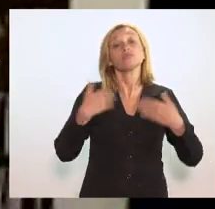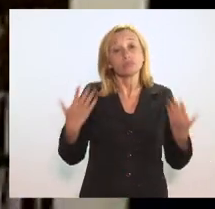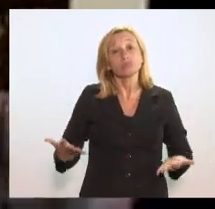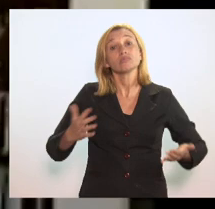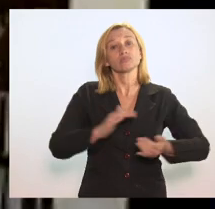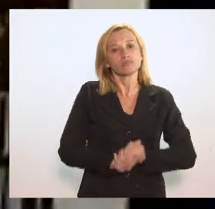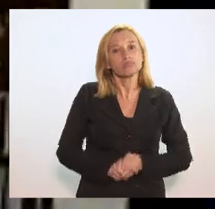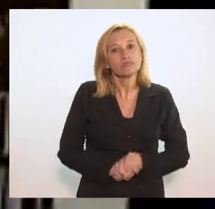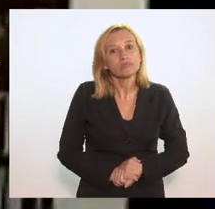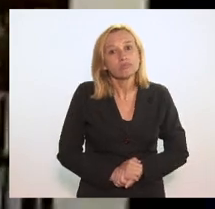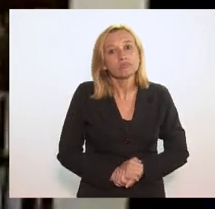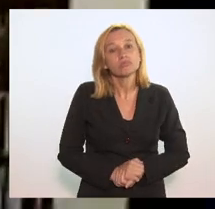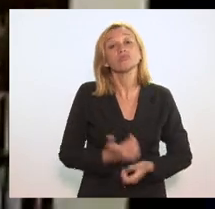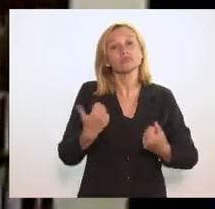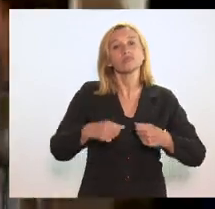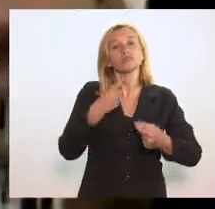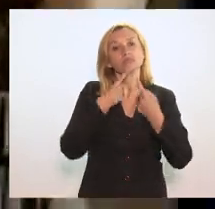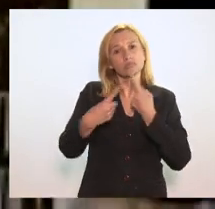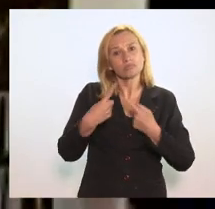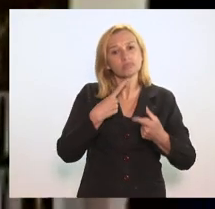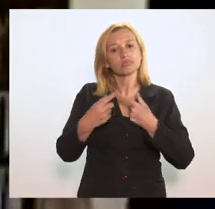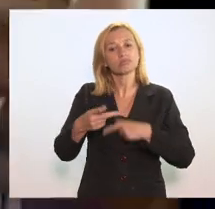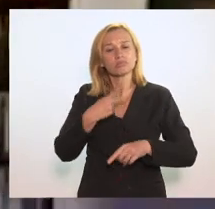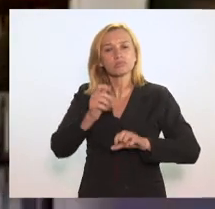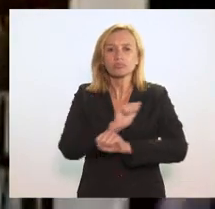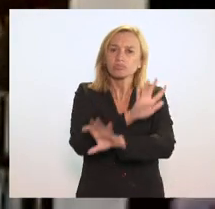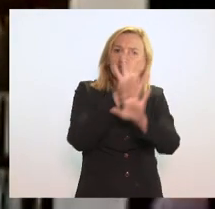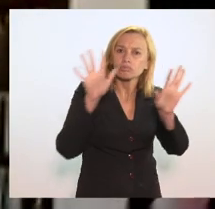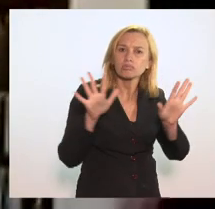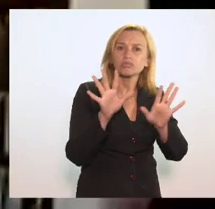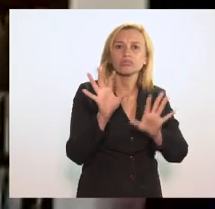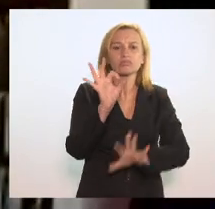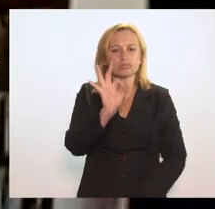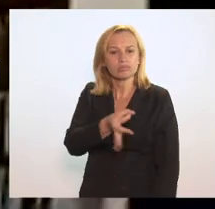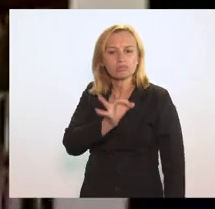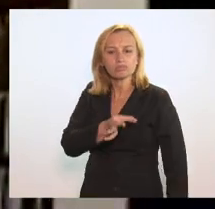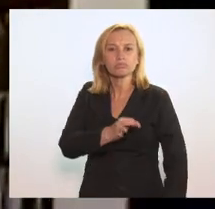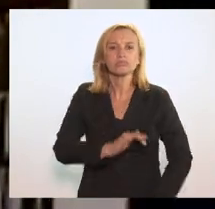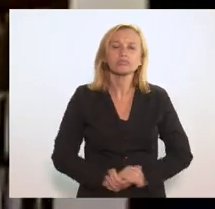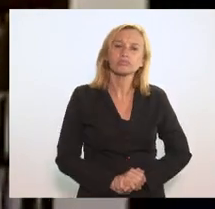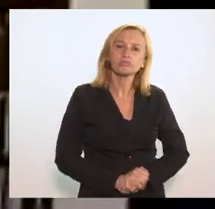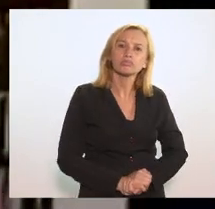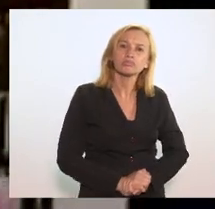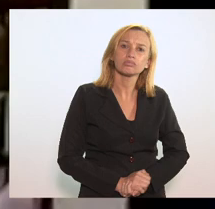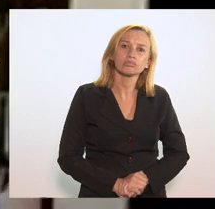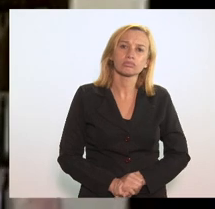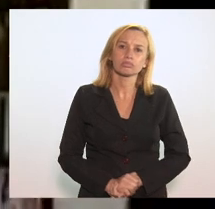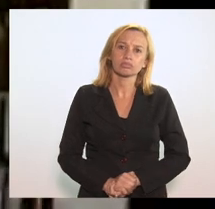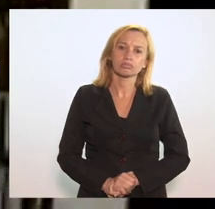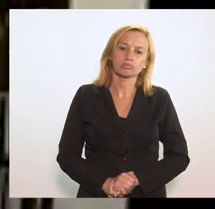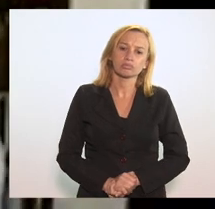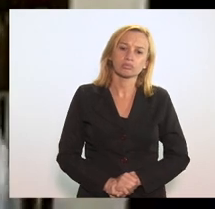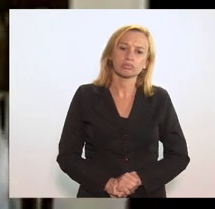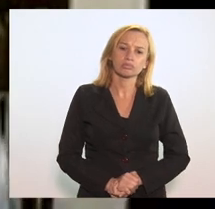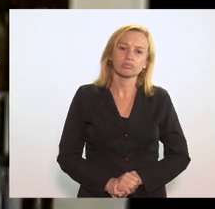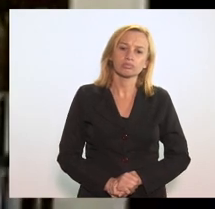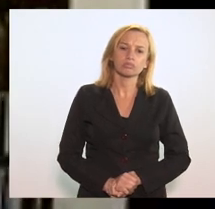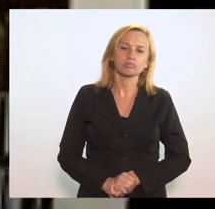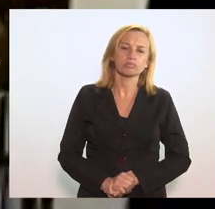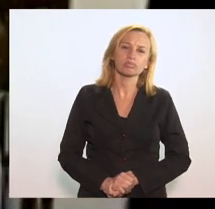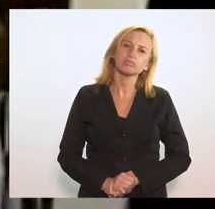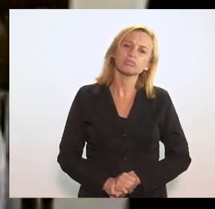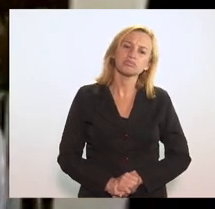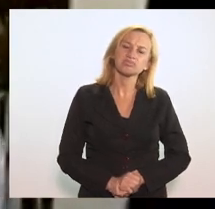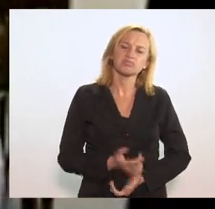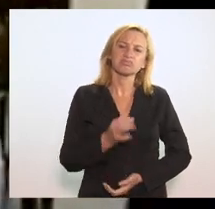a gente tem que fazer esse debate de forma clara, de forma sincera, né? E de forma correta.